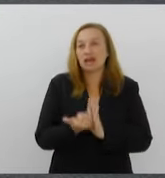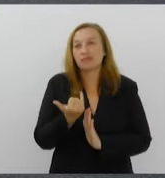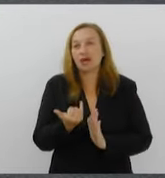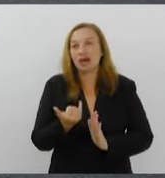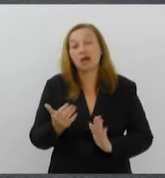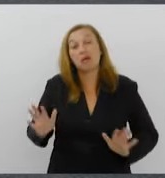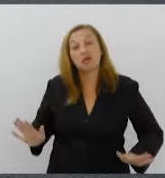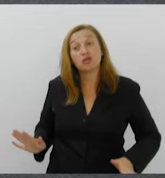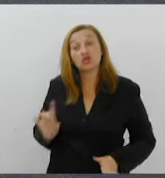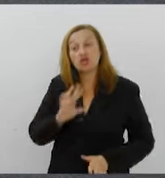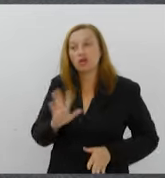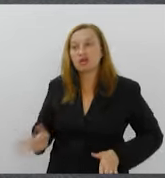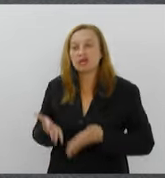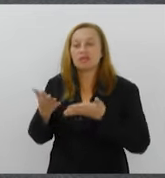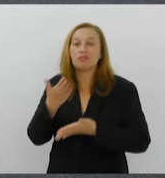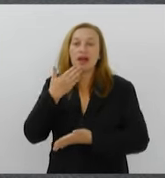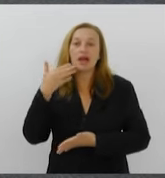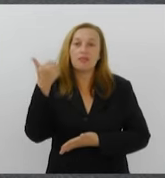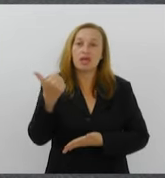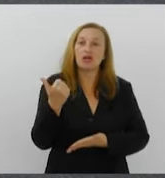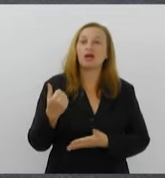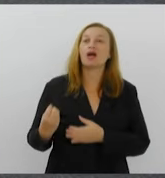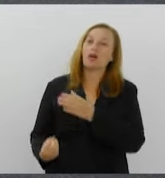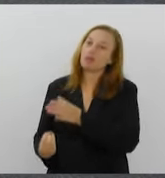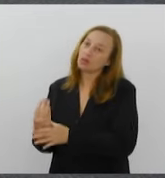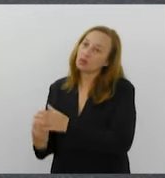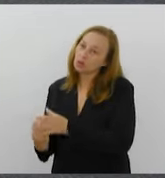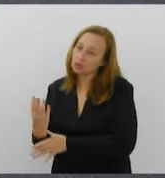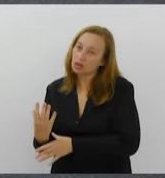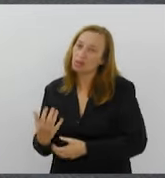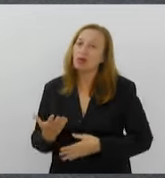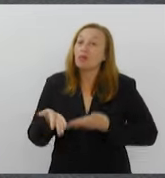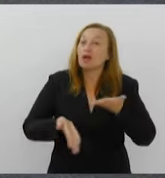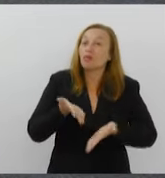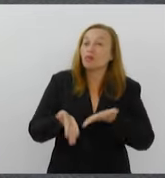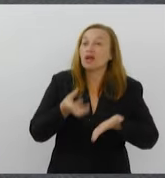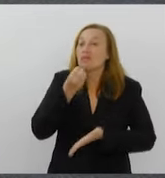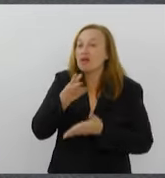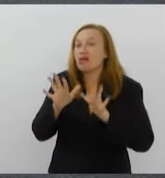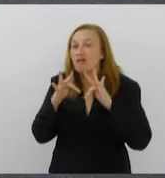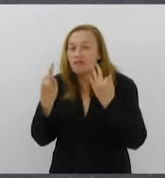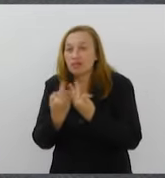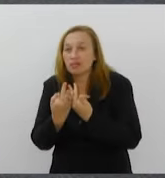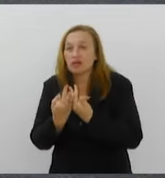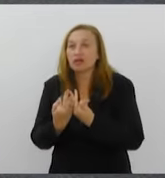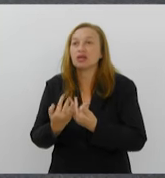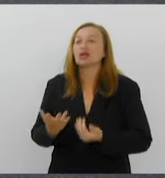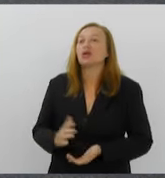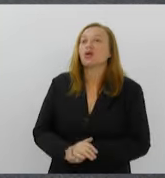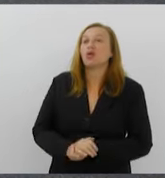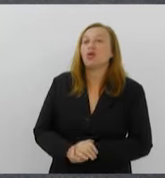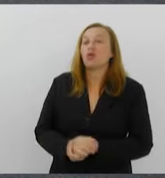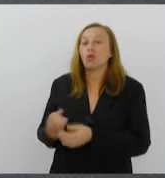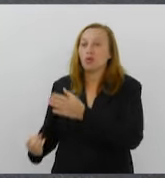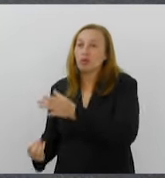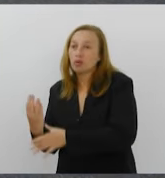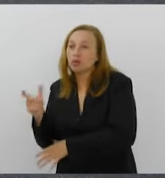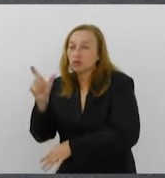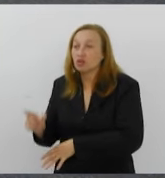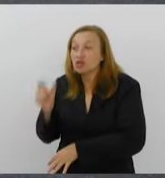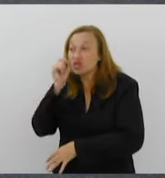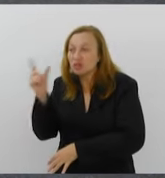para melhorar a sua produção, para cuidar bem da sua família, o produtor que acorda na